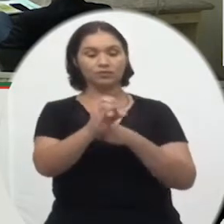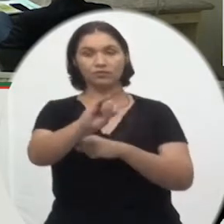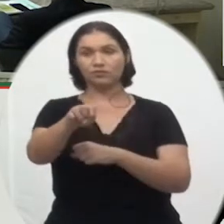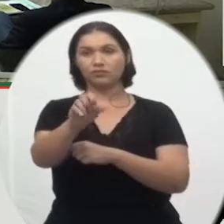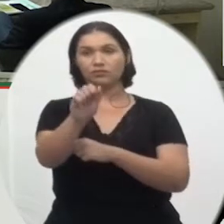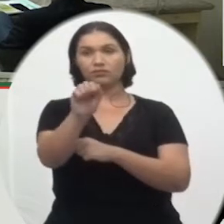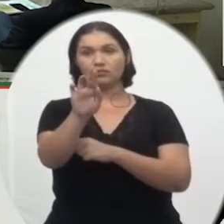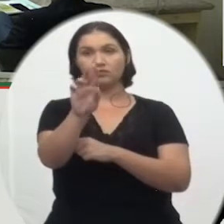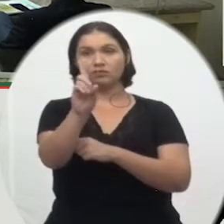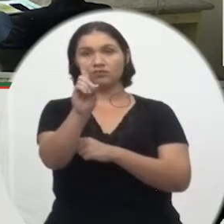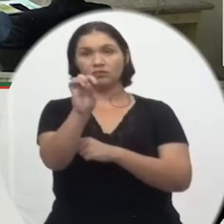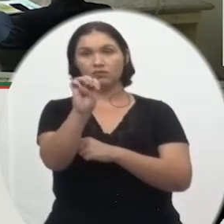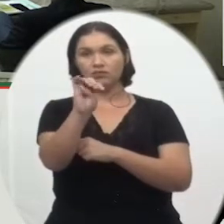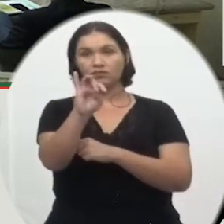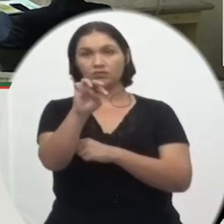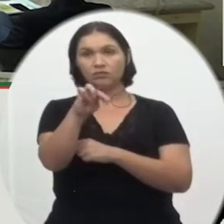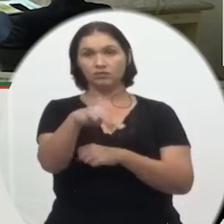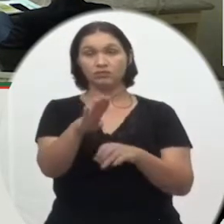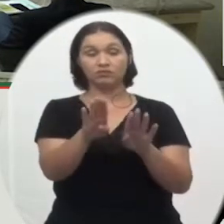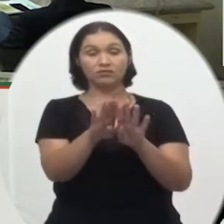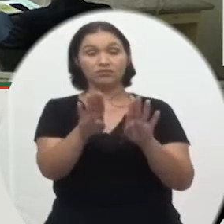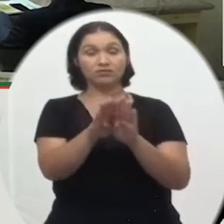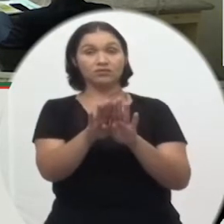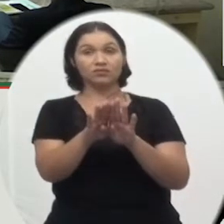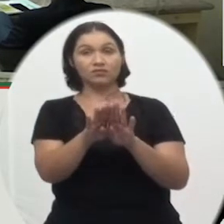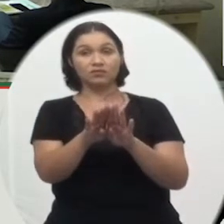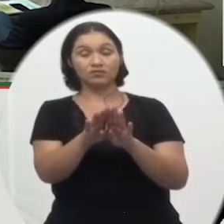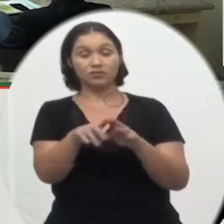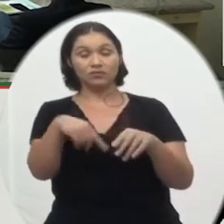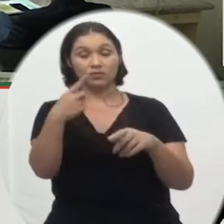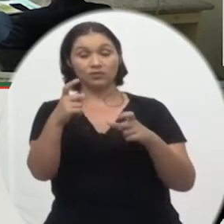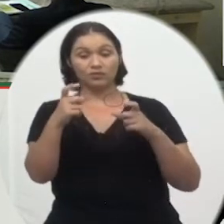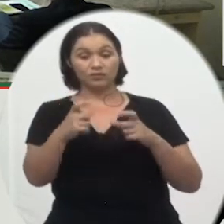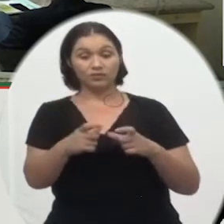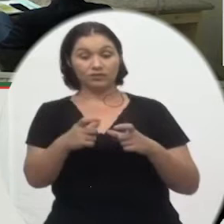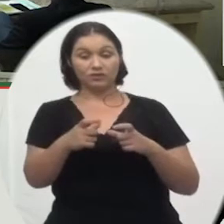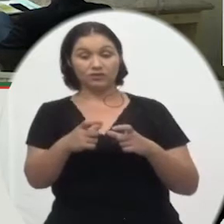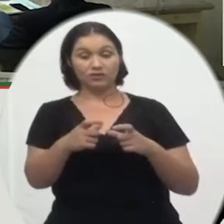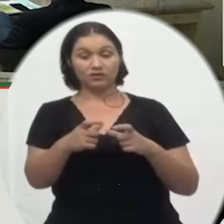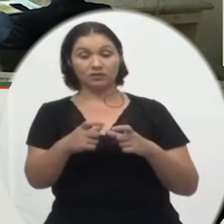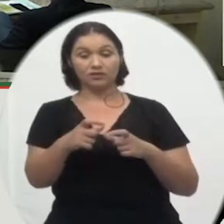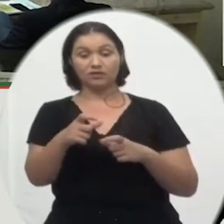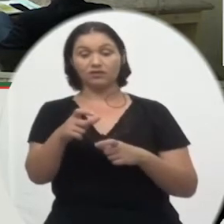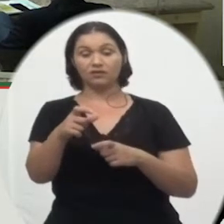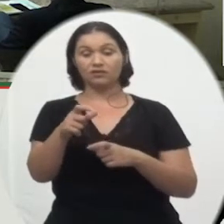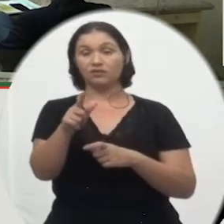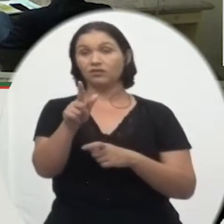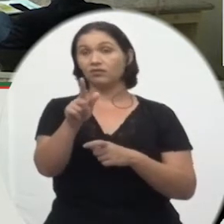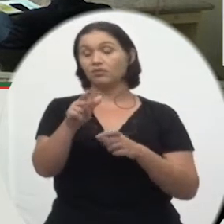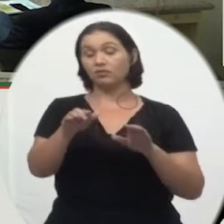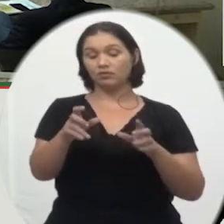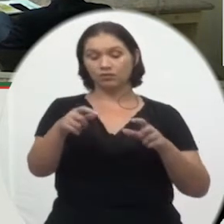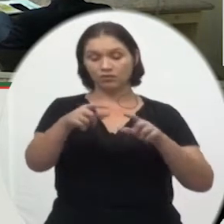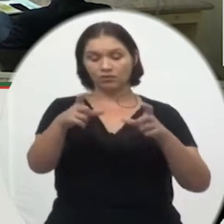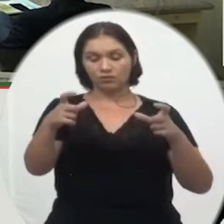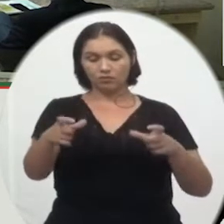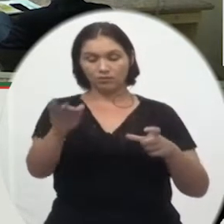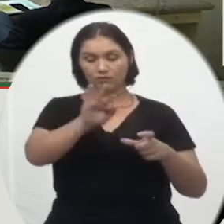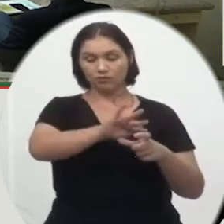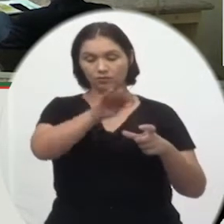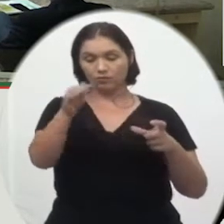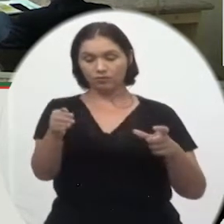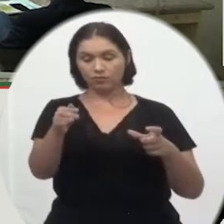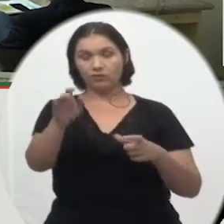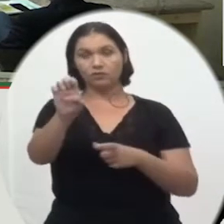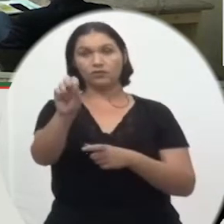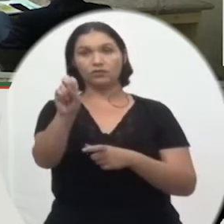Zucre, né? Ali, bem naquele ponto do ginásio de Zucre, que é uma saída muito forte, muito boa ali. Porém, até tem alguns loteamentos saindo ali. Há um